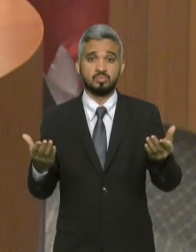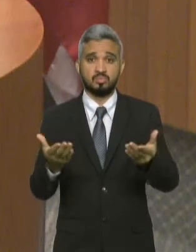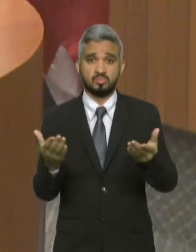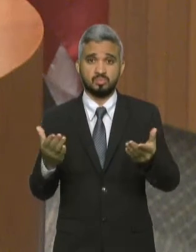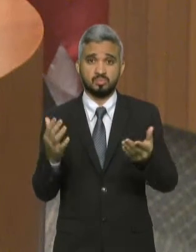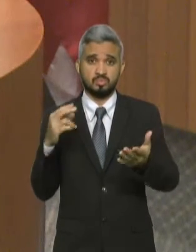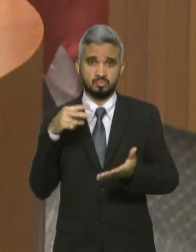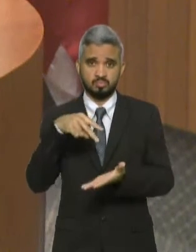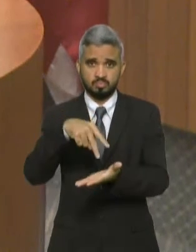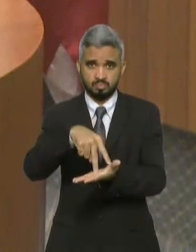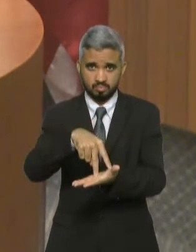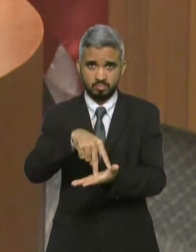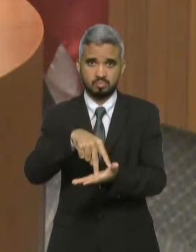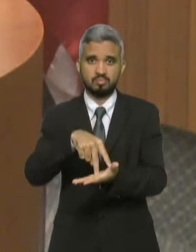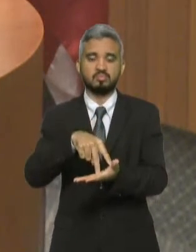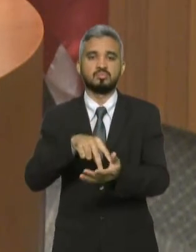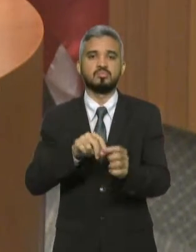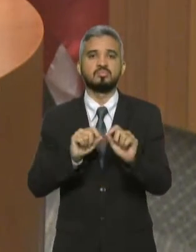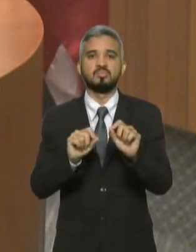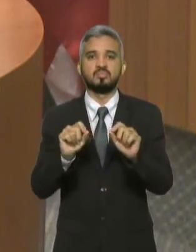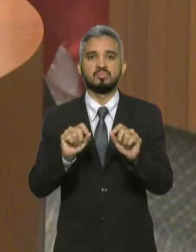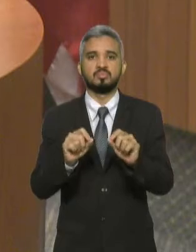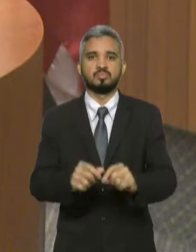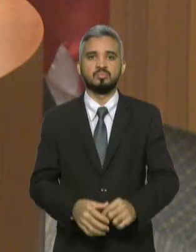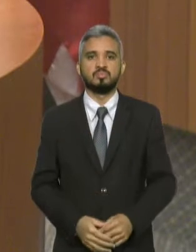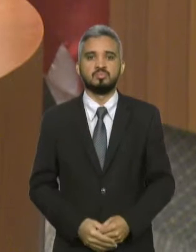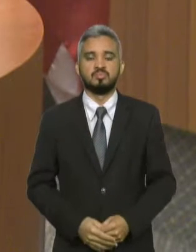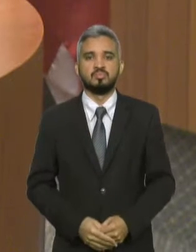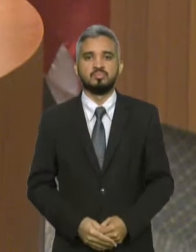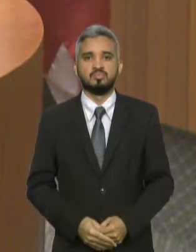desta feita, presidente, para